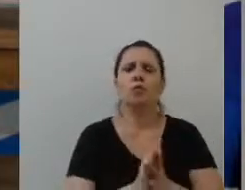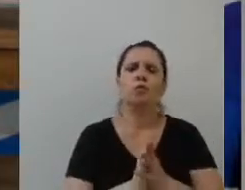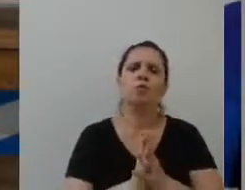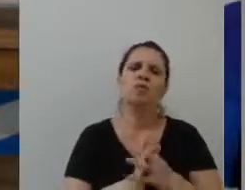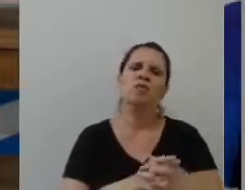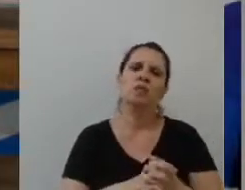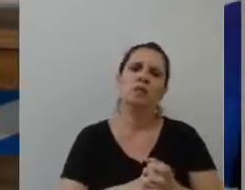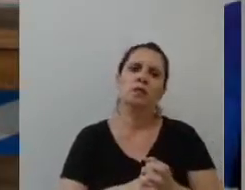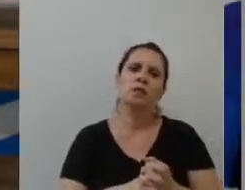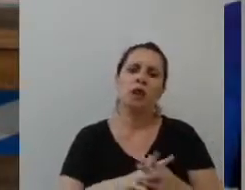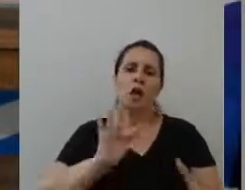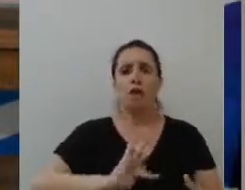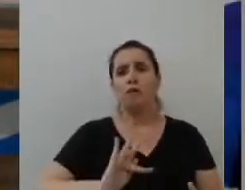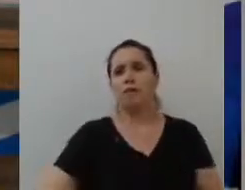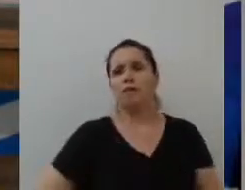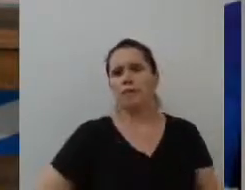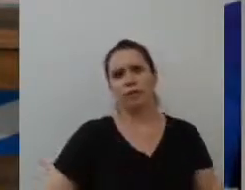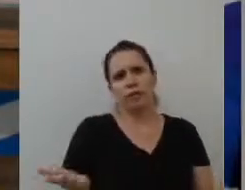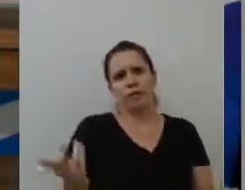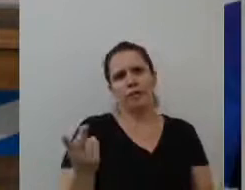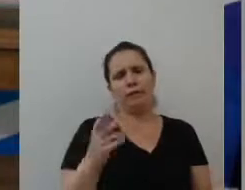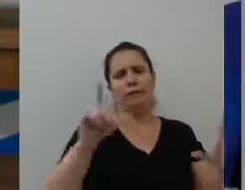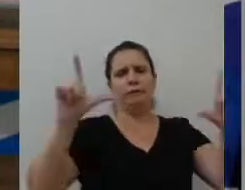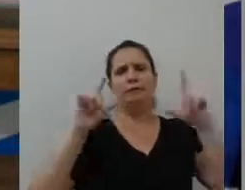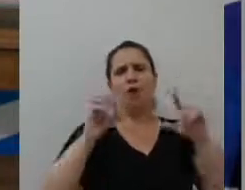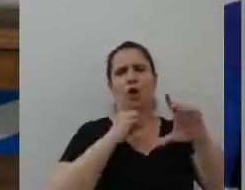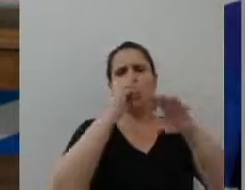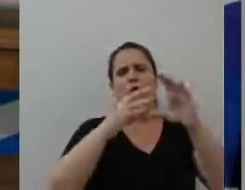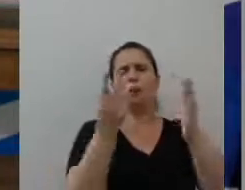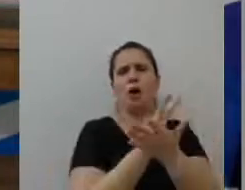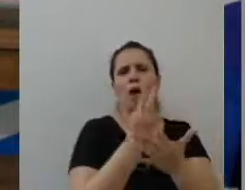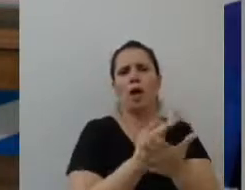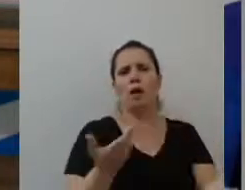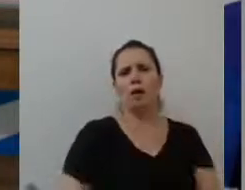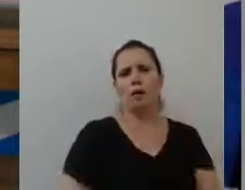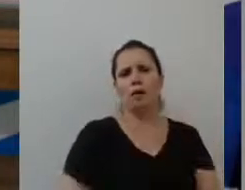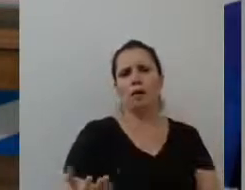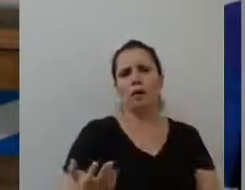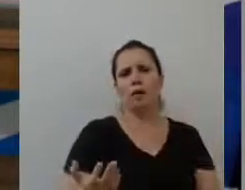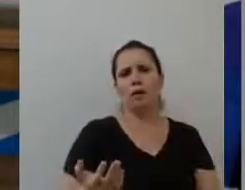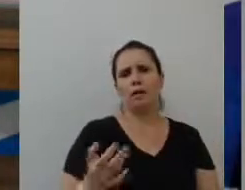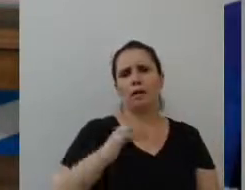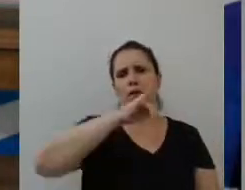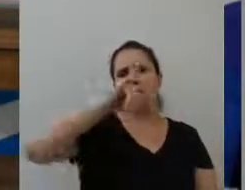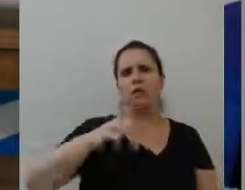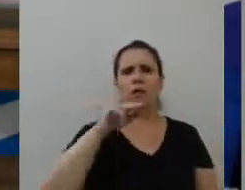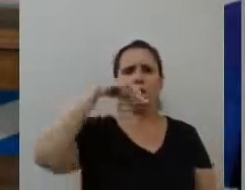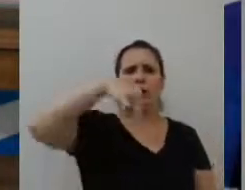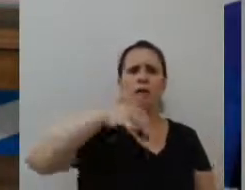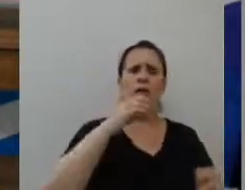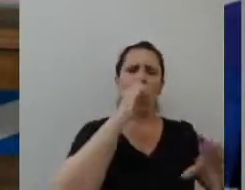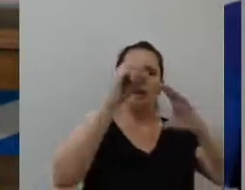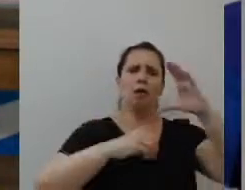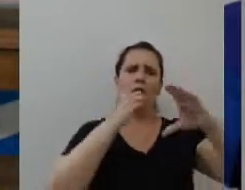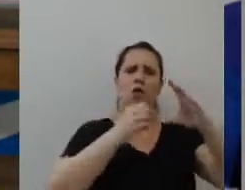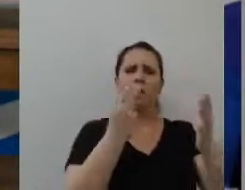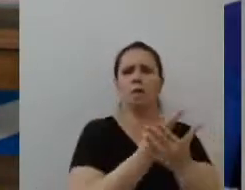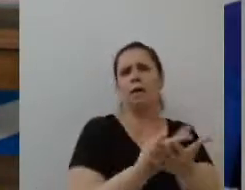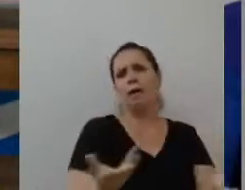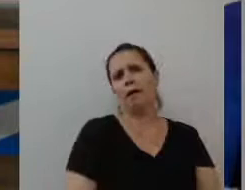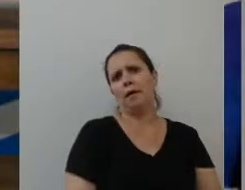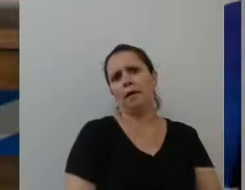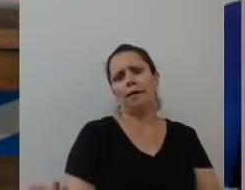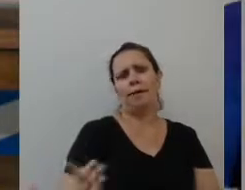de Deus. Faustão erra, minha gente, a gente não vai errar. Pelo amor de Deus, tem erro no Jornal Nacional. William Bonner pede desculpa, a gente não vai. Ai, que nada, vamos